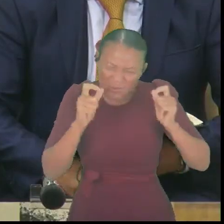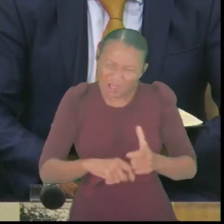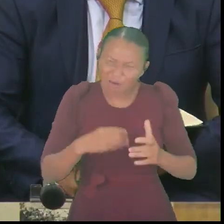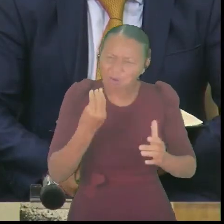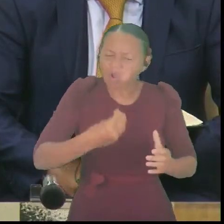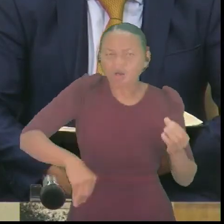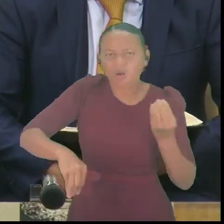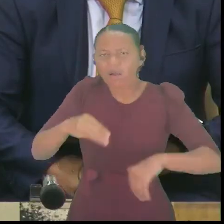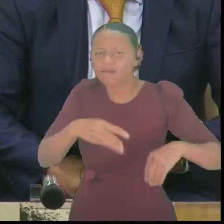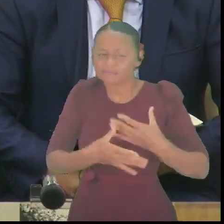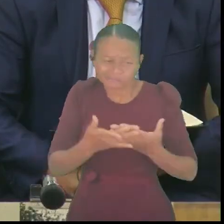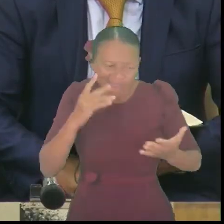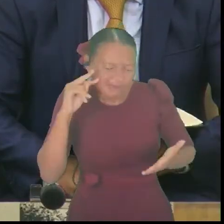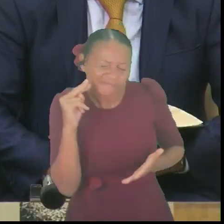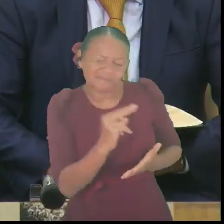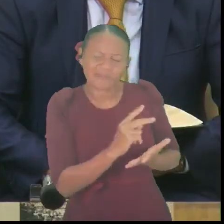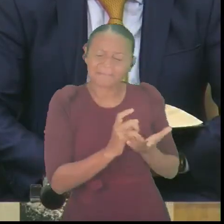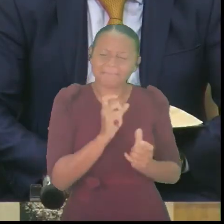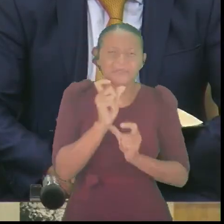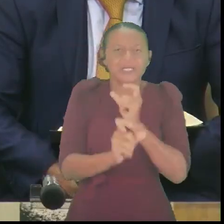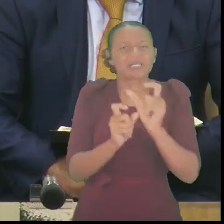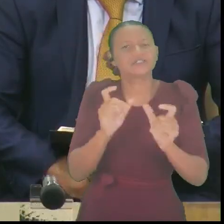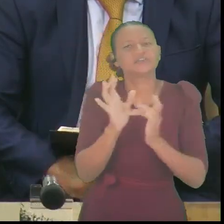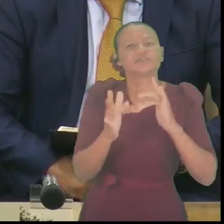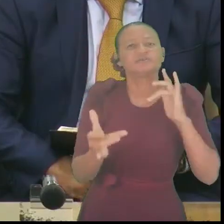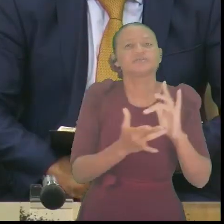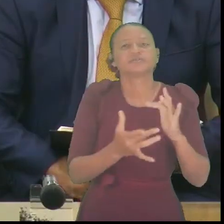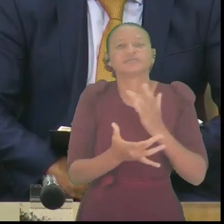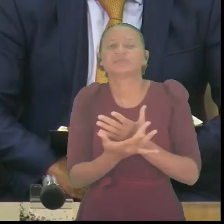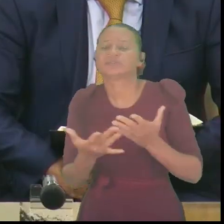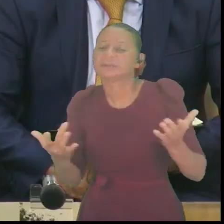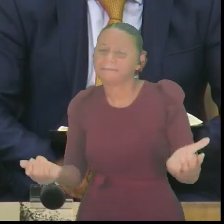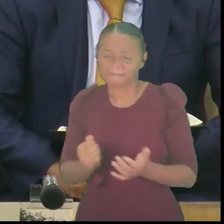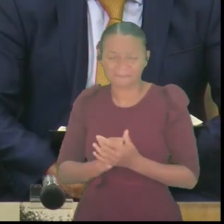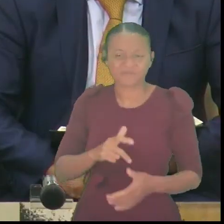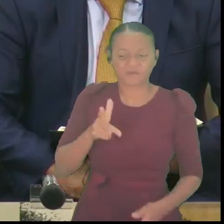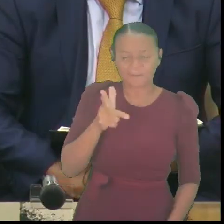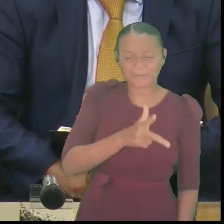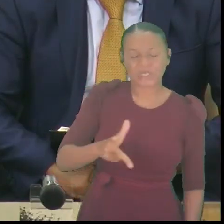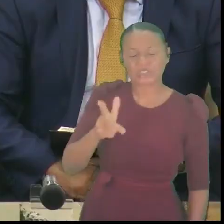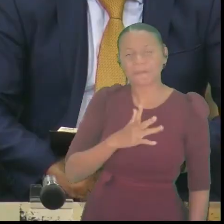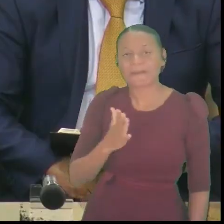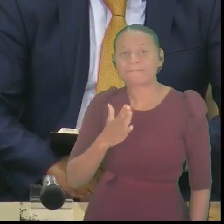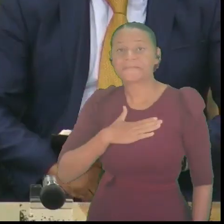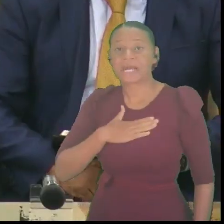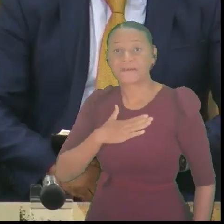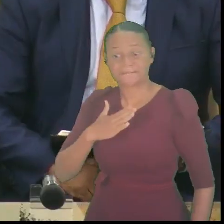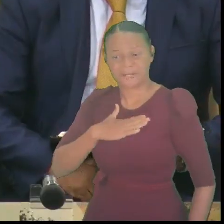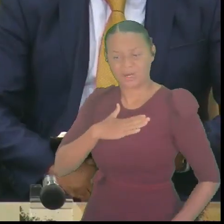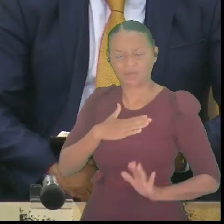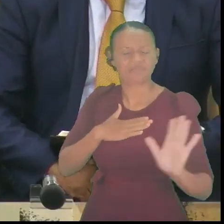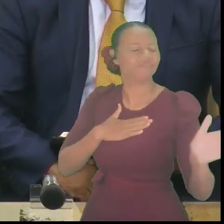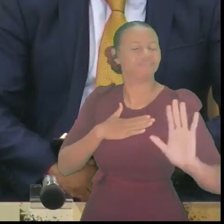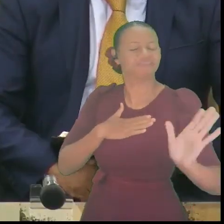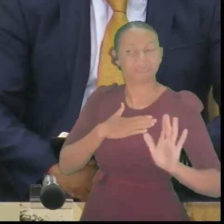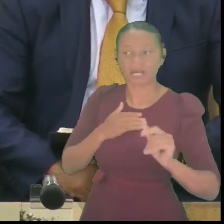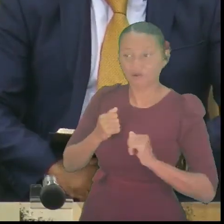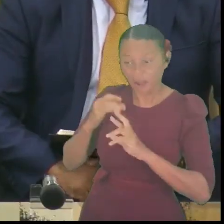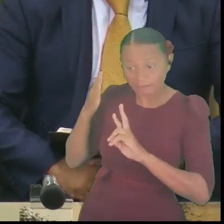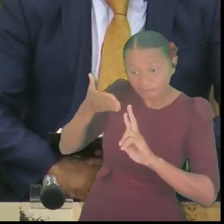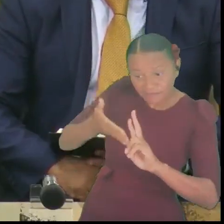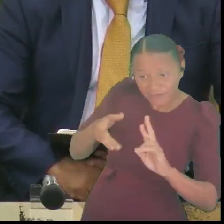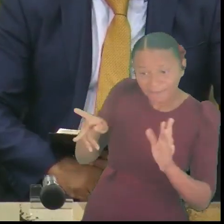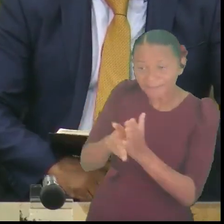de Jesus, você vai perceber que uma das coisas que Jesus usou pouco foram pronomes possessivos, mas quando ele se referiu à igreja,